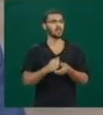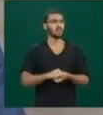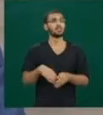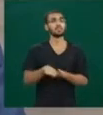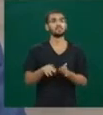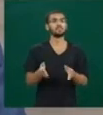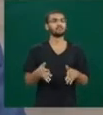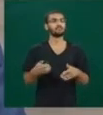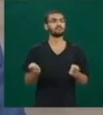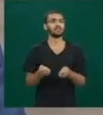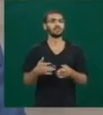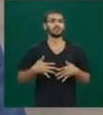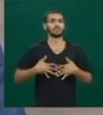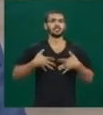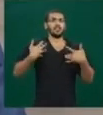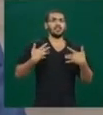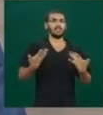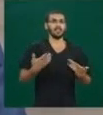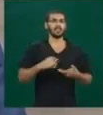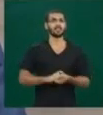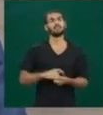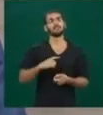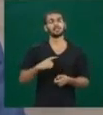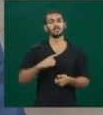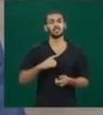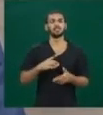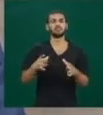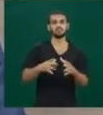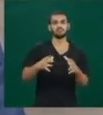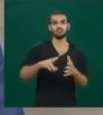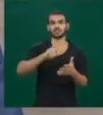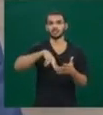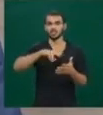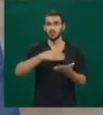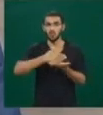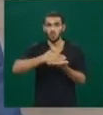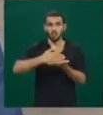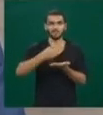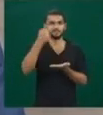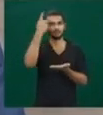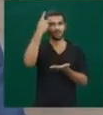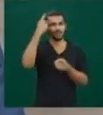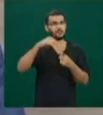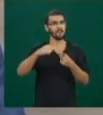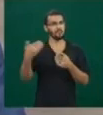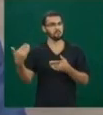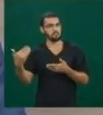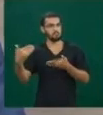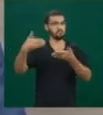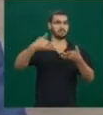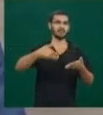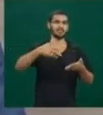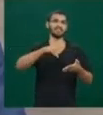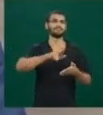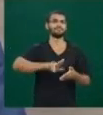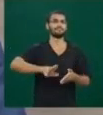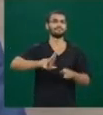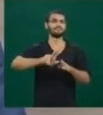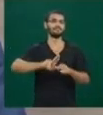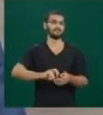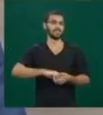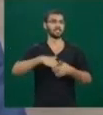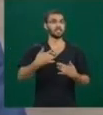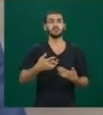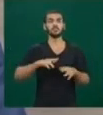prazeroso possível. Em Uberlândia, nós temos um clube literário, que começou em São Paulo, mas veio parar aqui no interior de Minas. O diferencial mesmo está